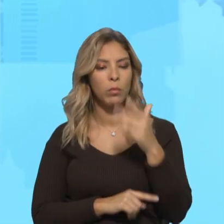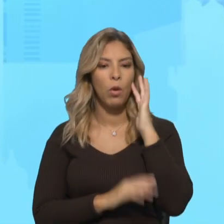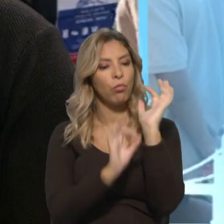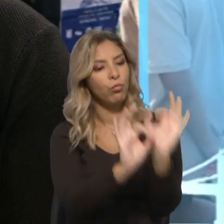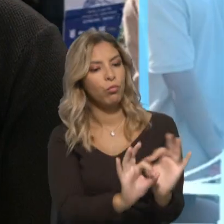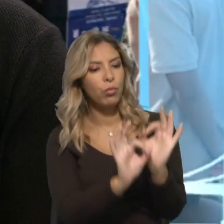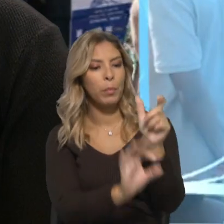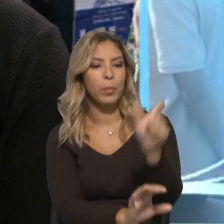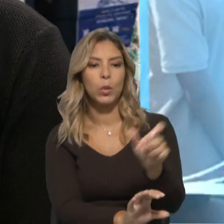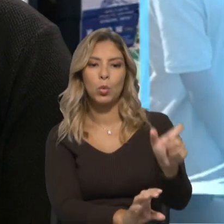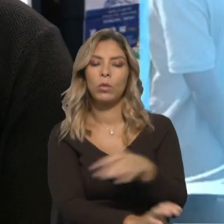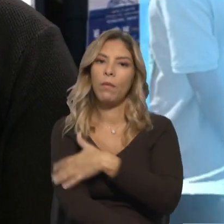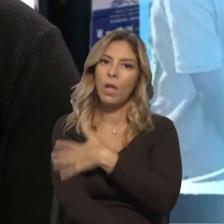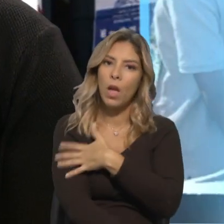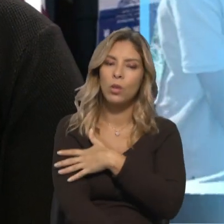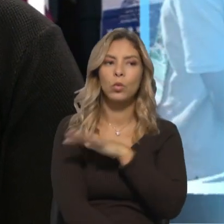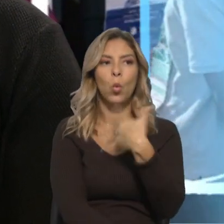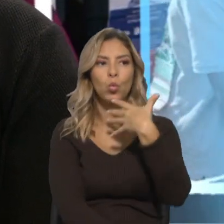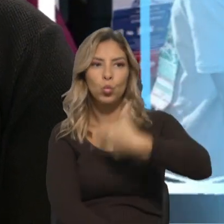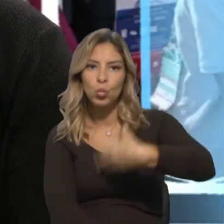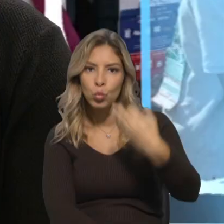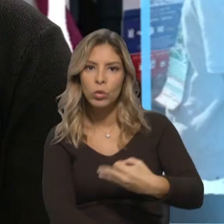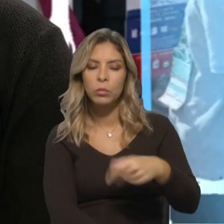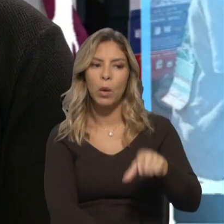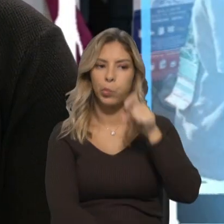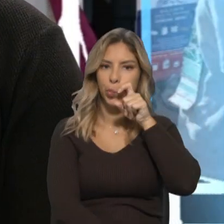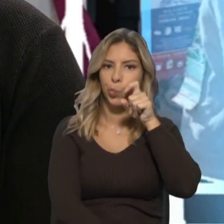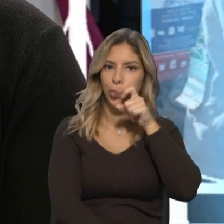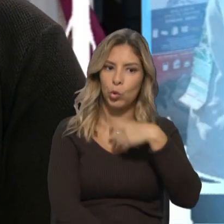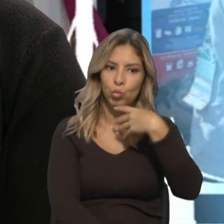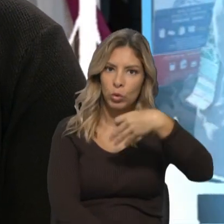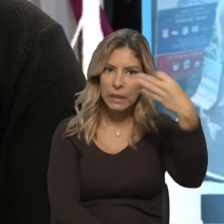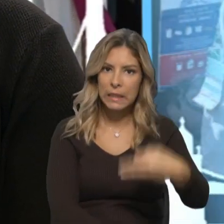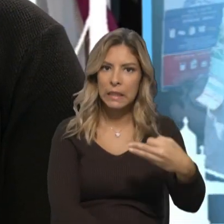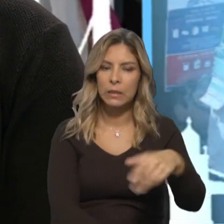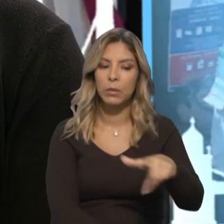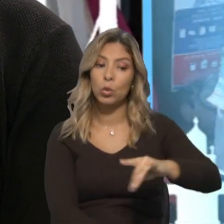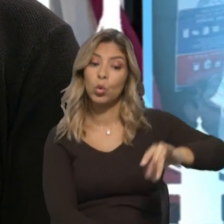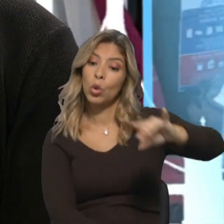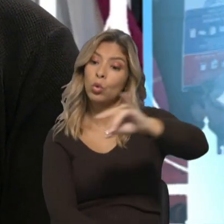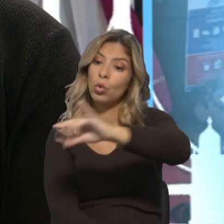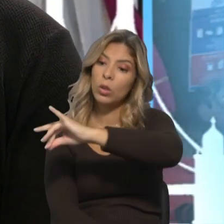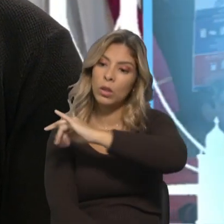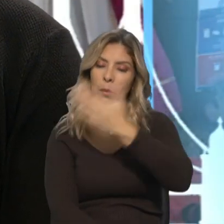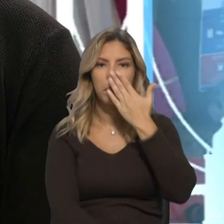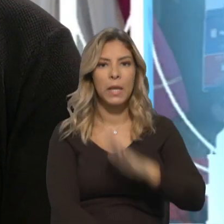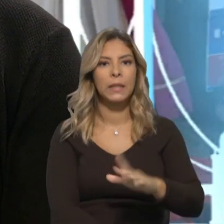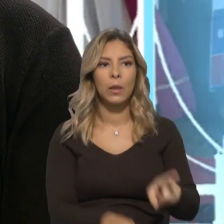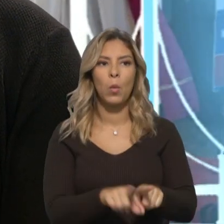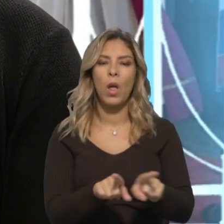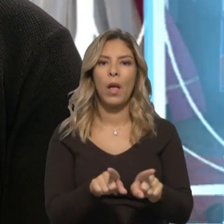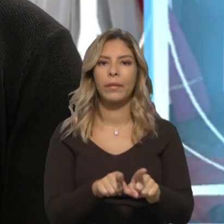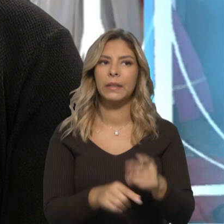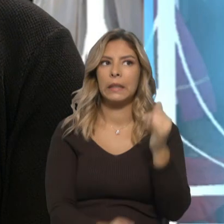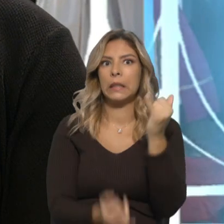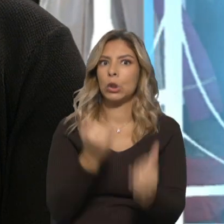da justiça e ser defensor da justiça em determinados territórios deste planeta é logo à partida um